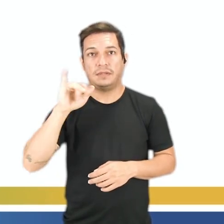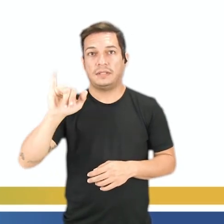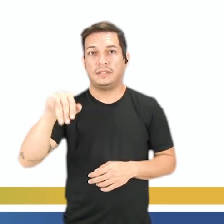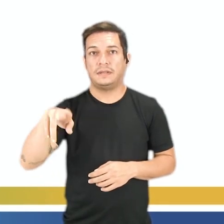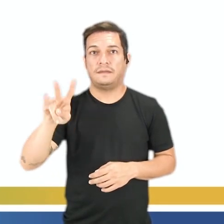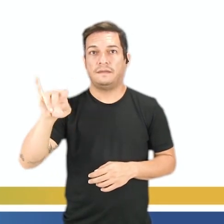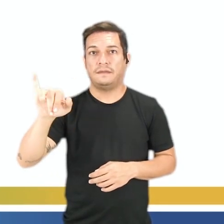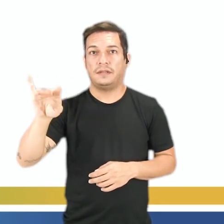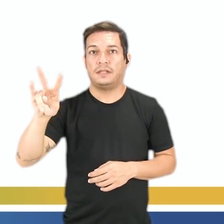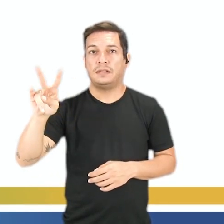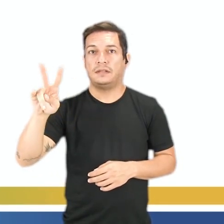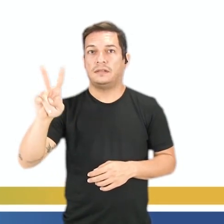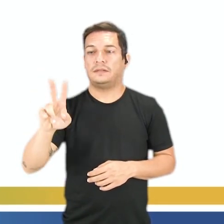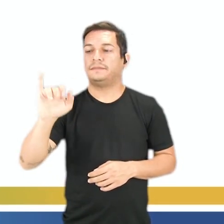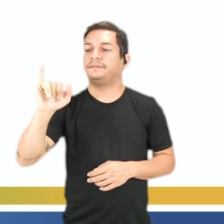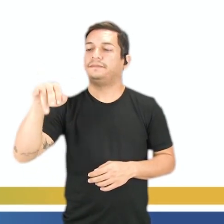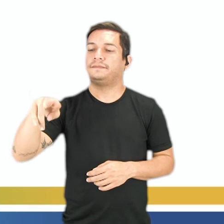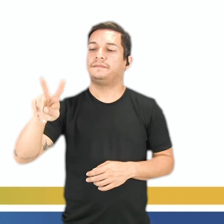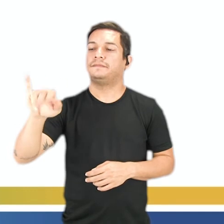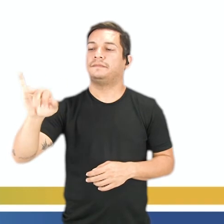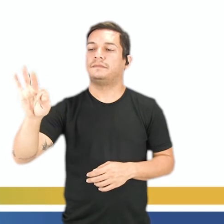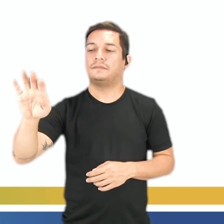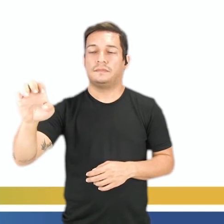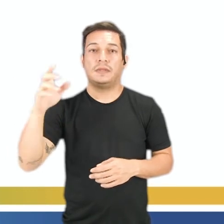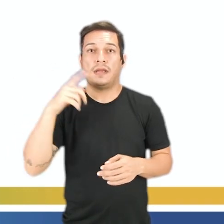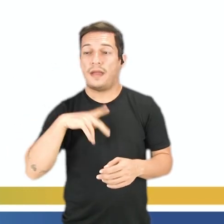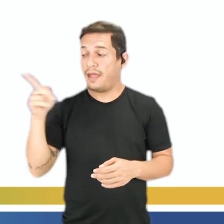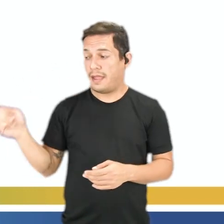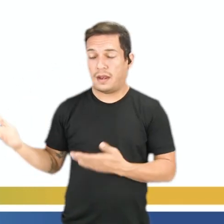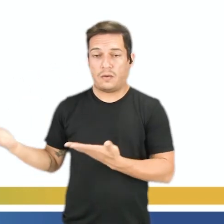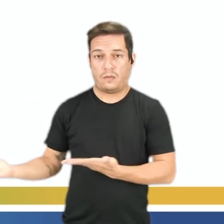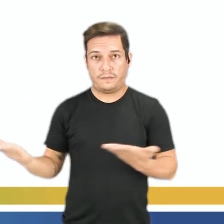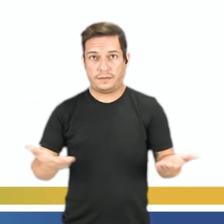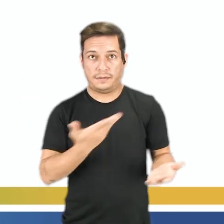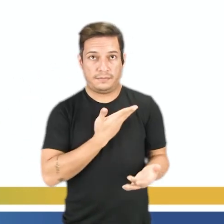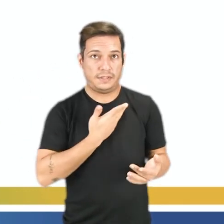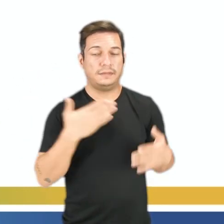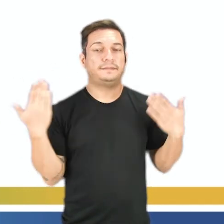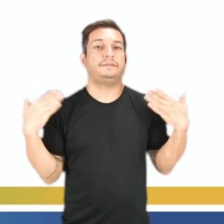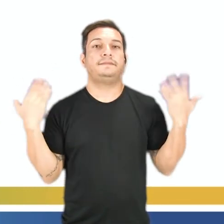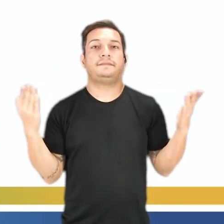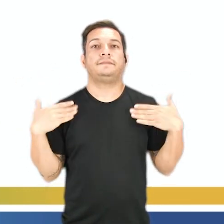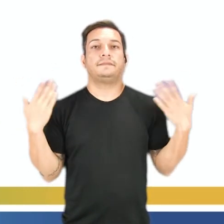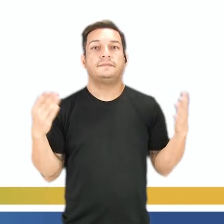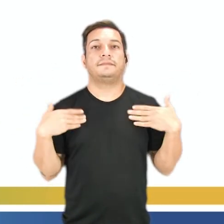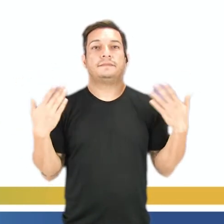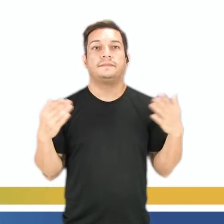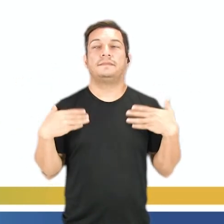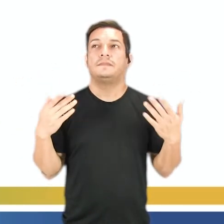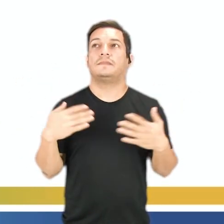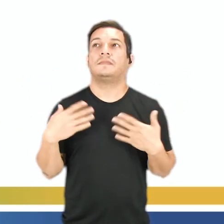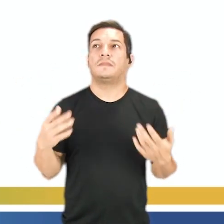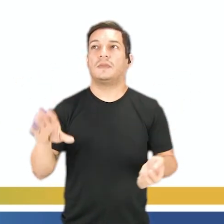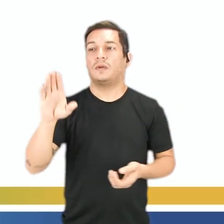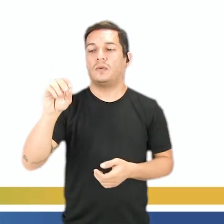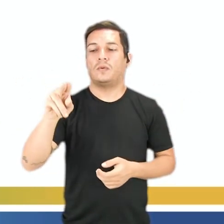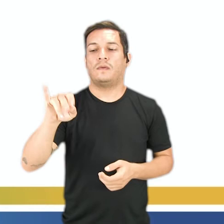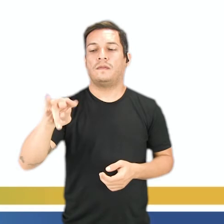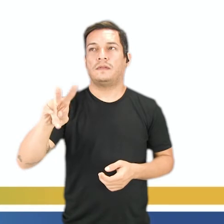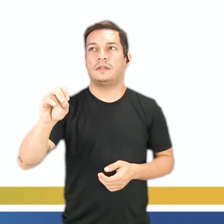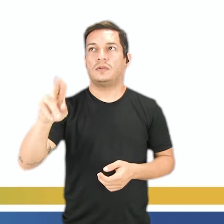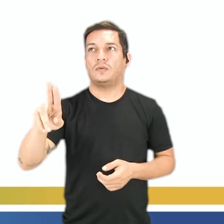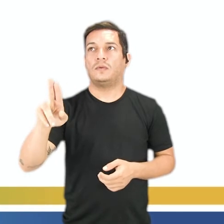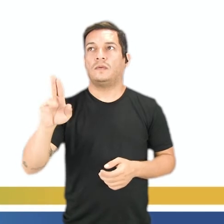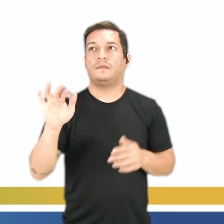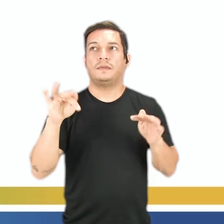que é convidar. Ela convidar a amiga dela para um passeio. Ela convidou.